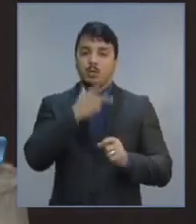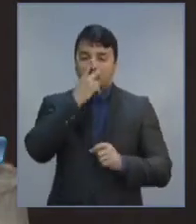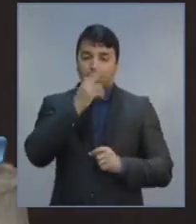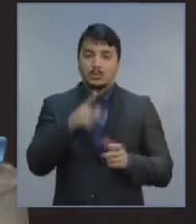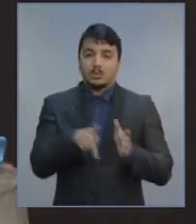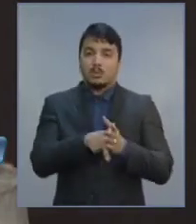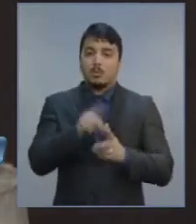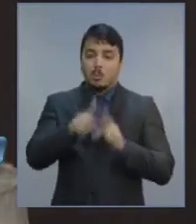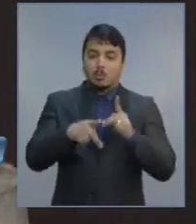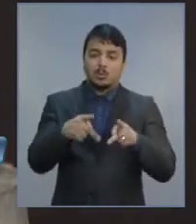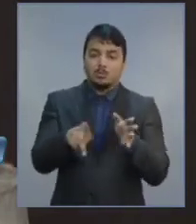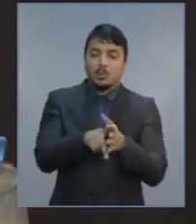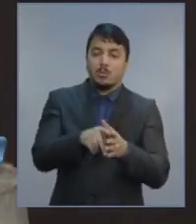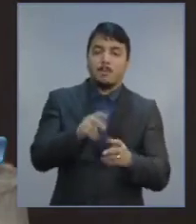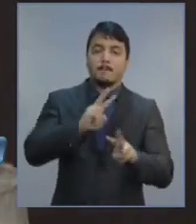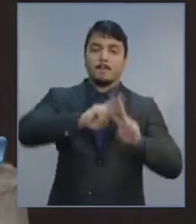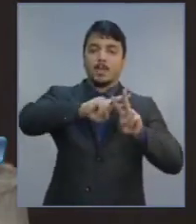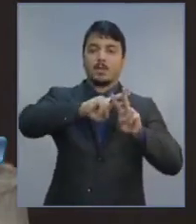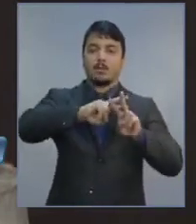com esse populismo penal.